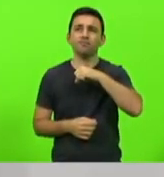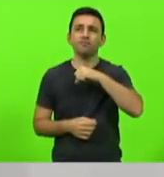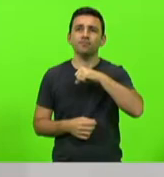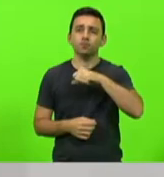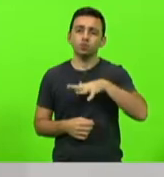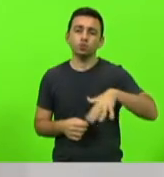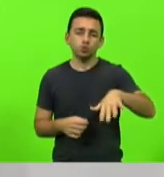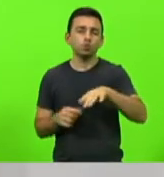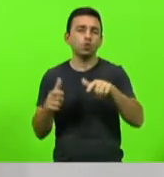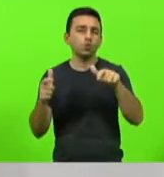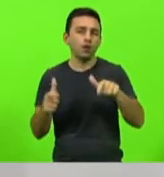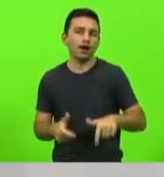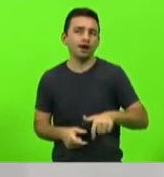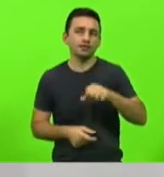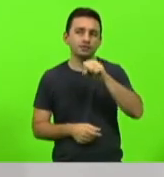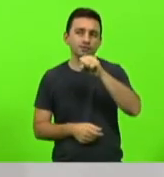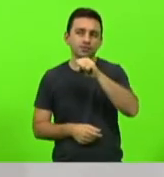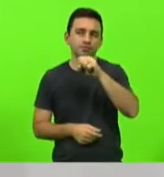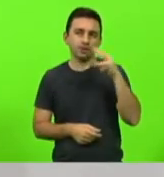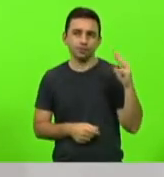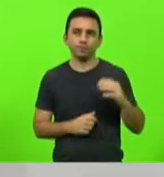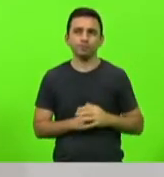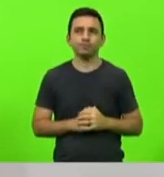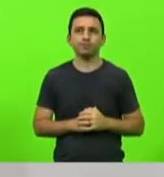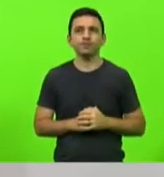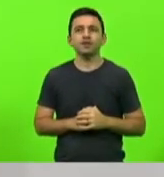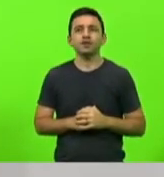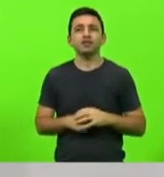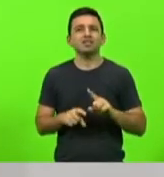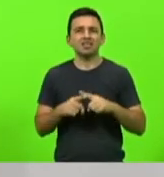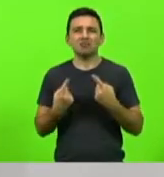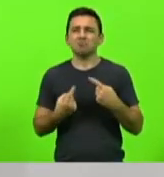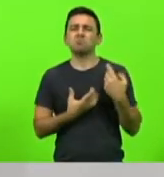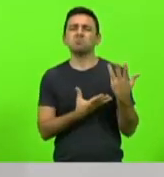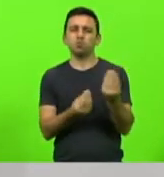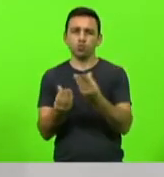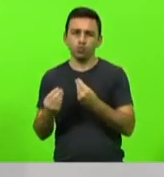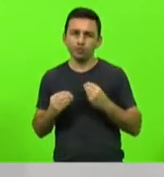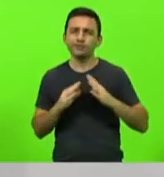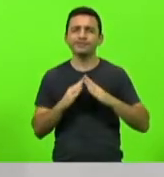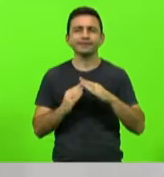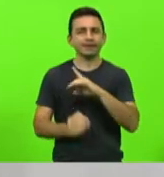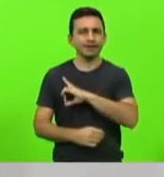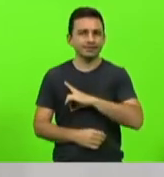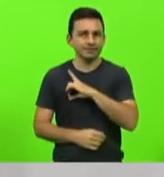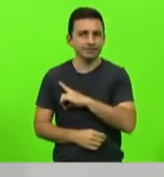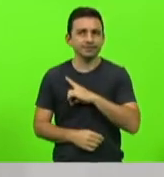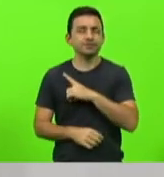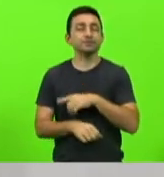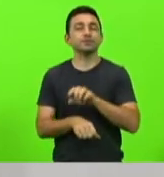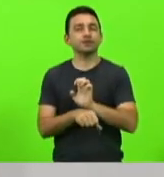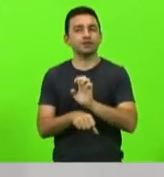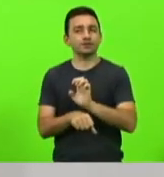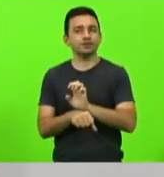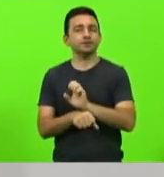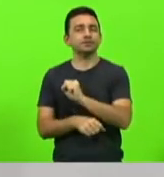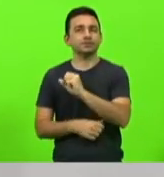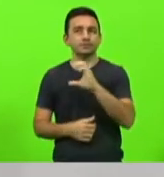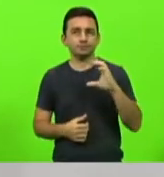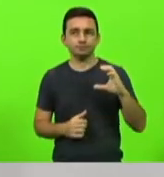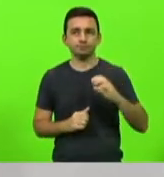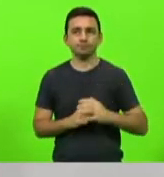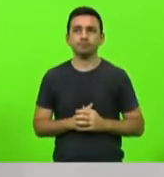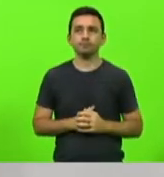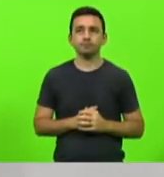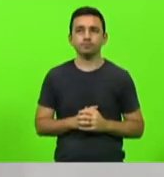Miguel do Oeste. Foram várias delegacias implantadas no estado de Santa Catarina.